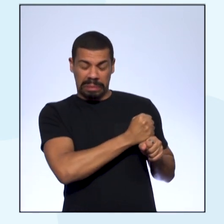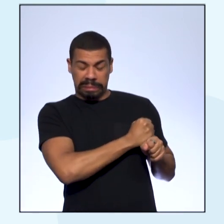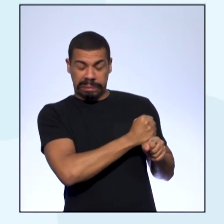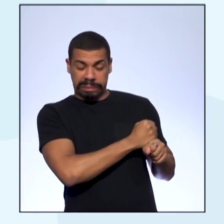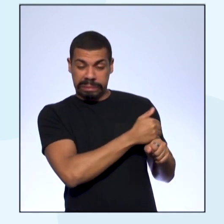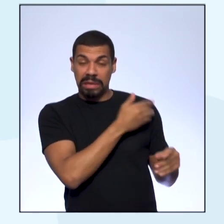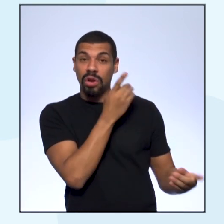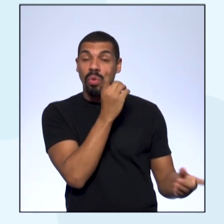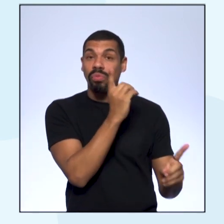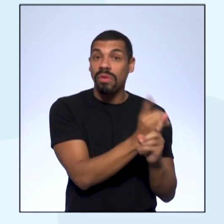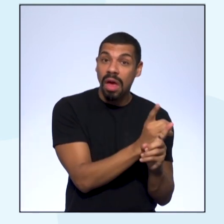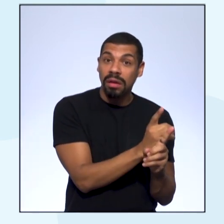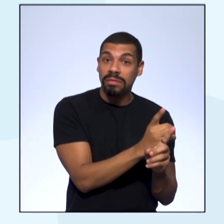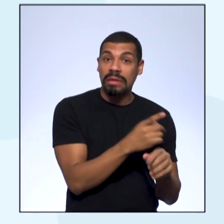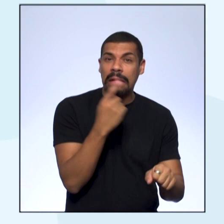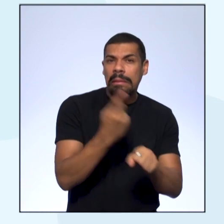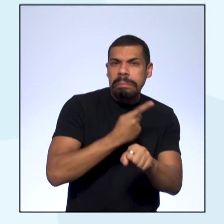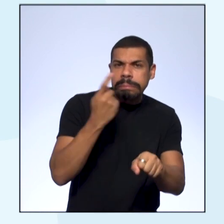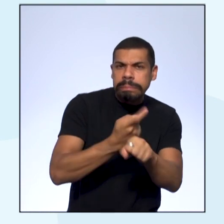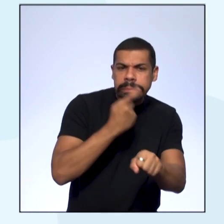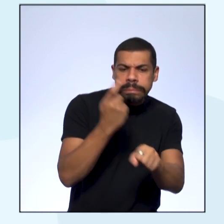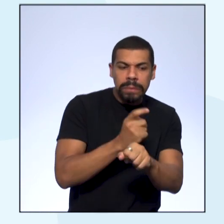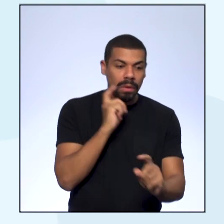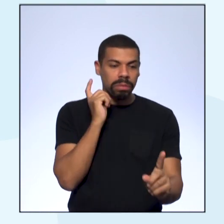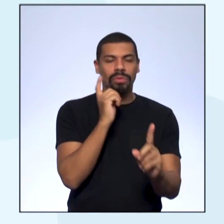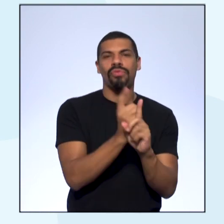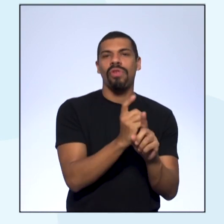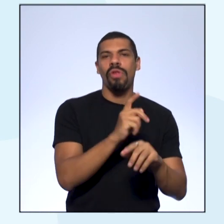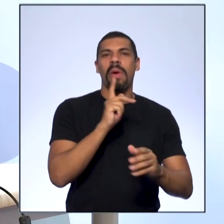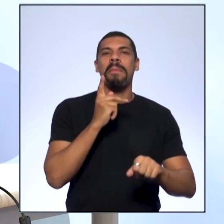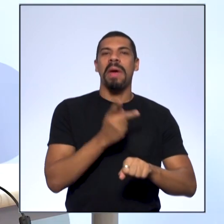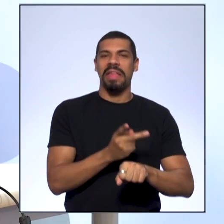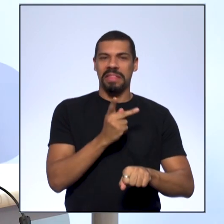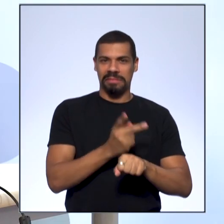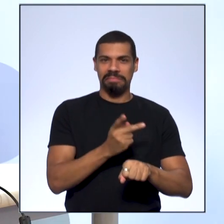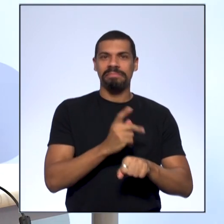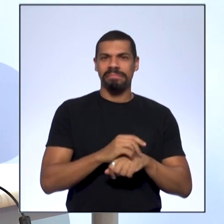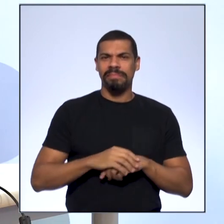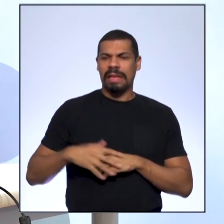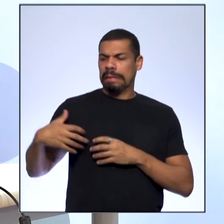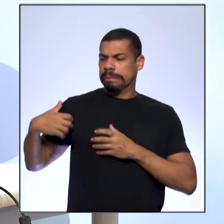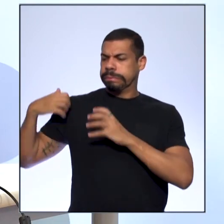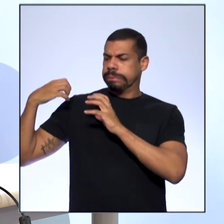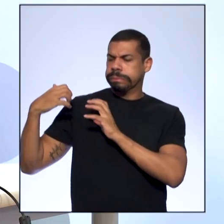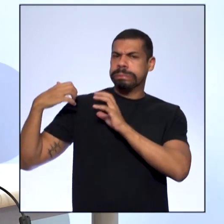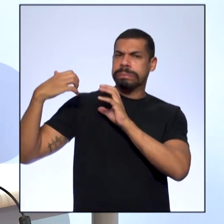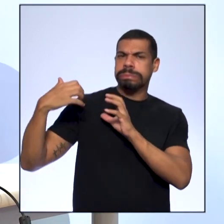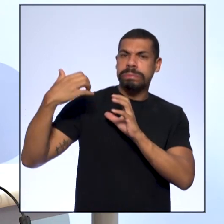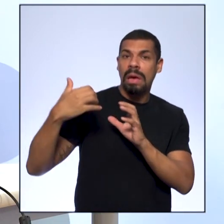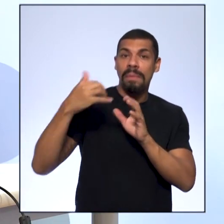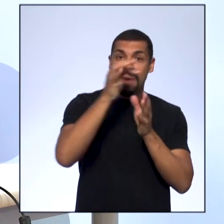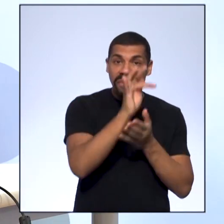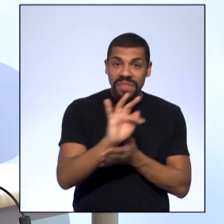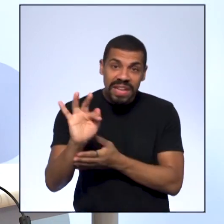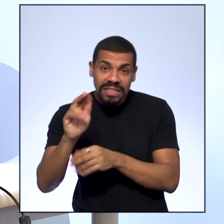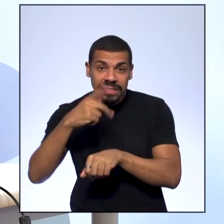não tinham ideia do que fosse, mas carregaram muita coisa para a França, tanto é que temos muitos sarcófagos, coisas do Egito Antigo